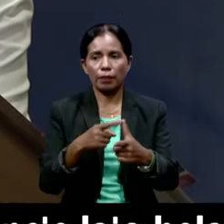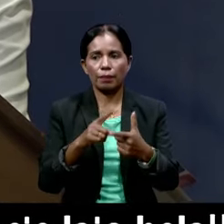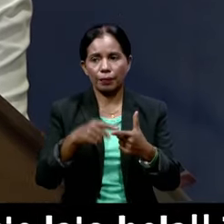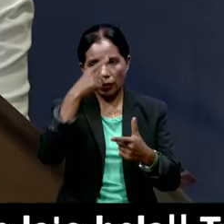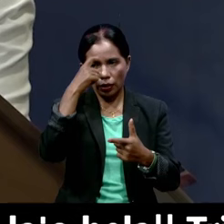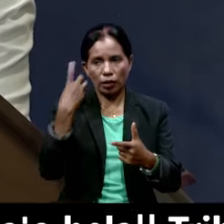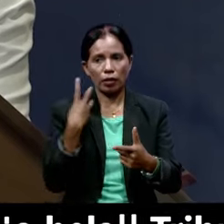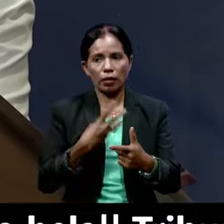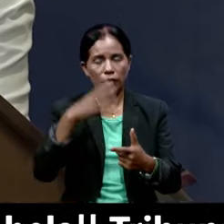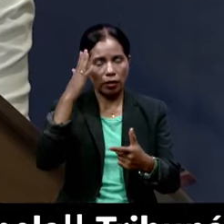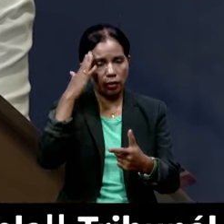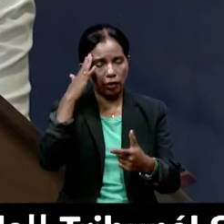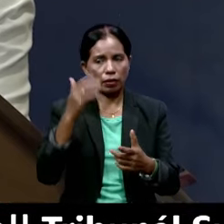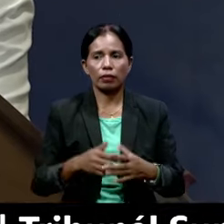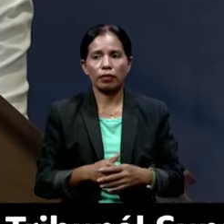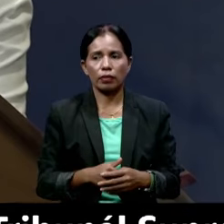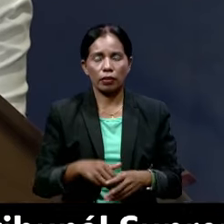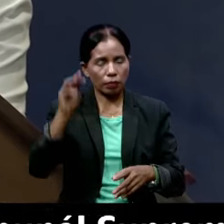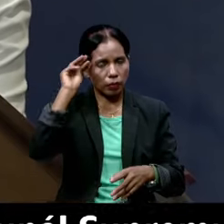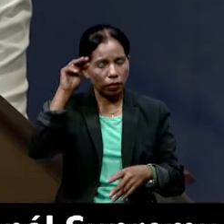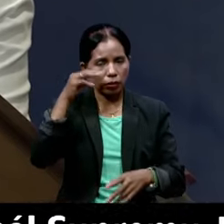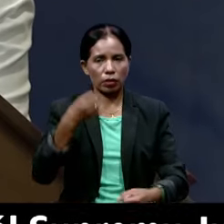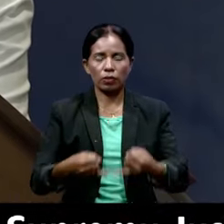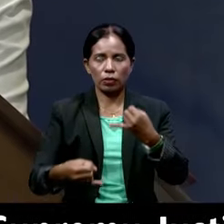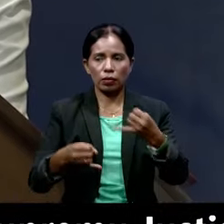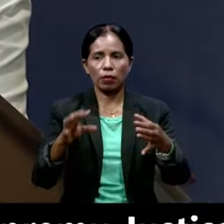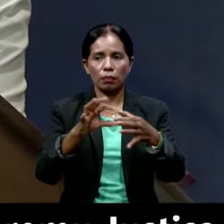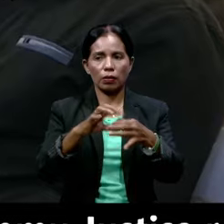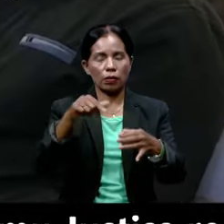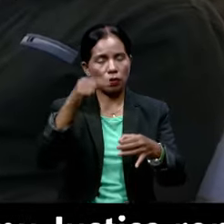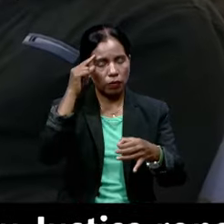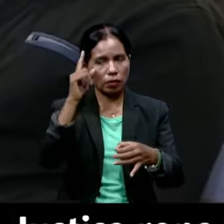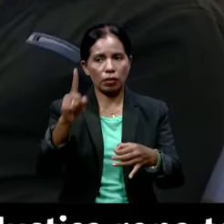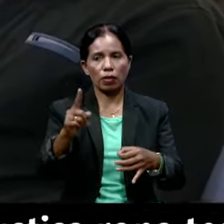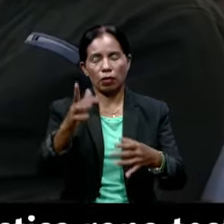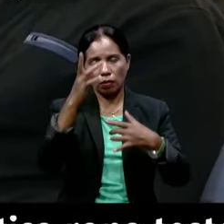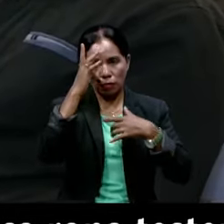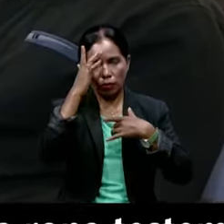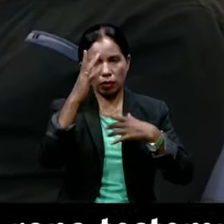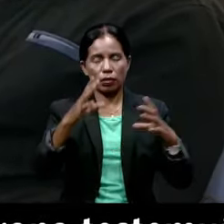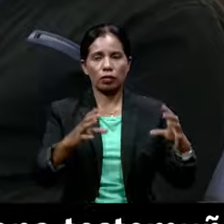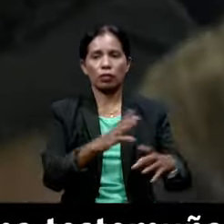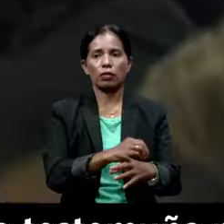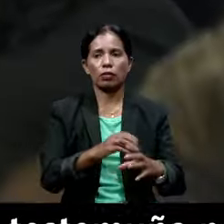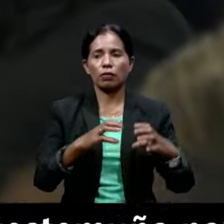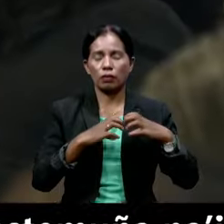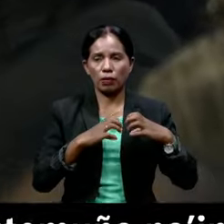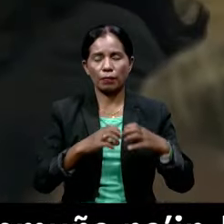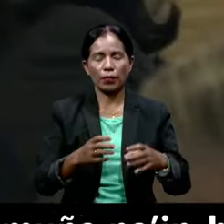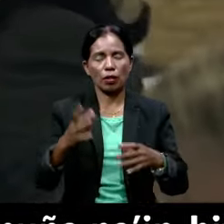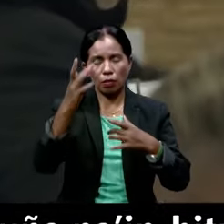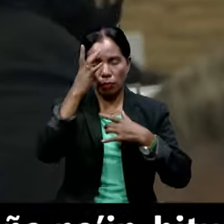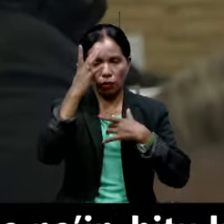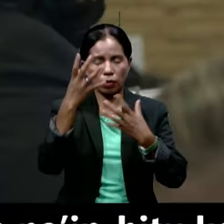Então, já tem o ministro de Justiça, ainda, membro do governo, ainda nós, mora-se ainda, né? E mora para que ter isso, que